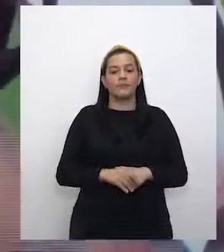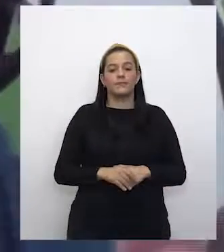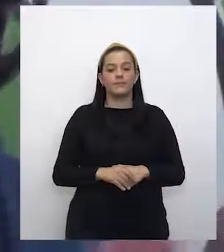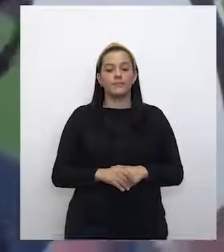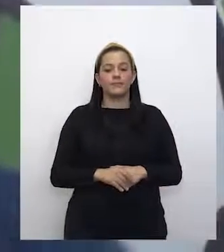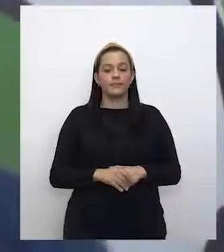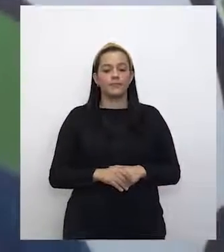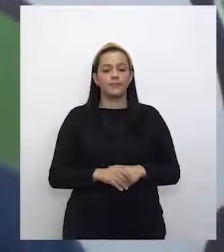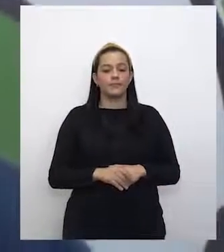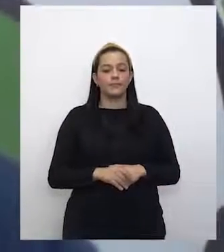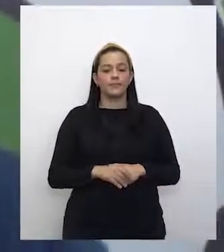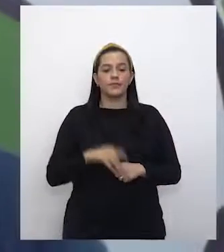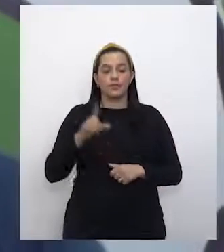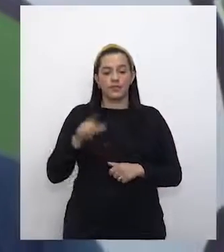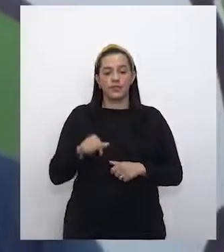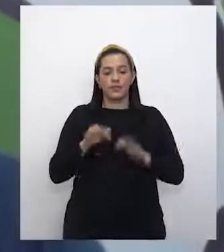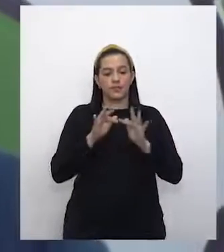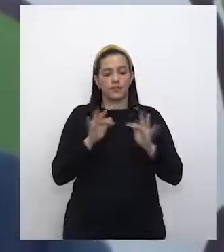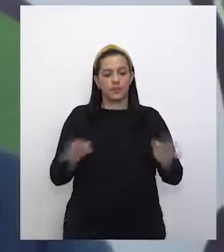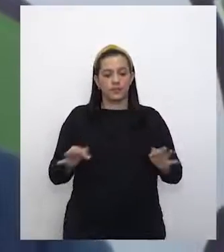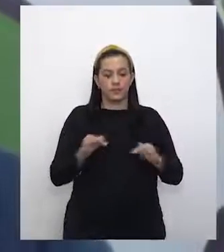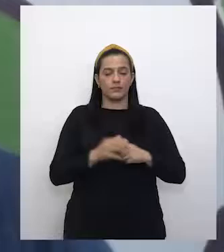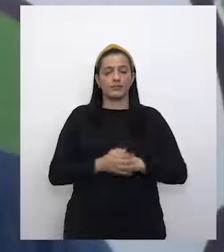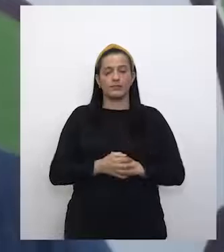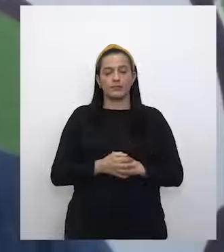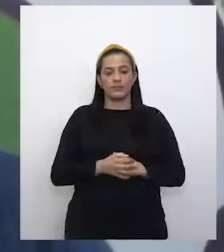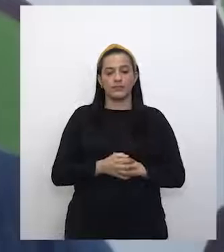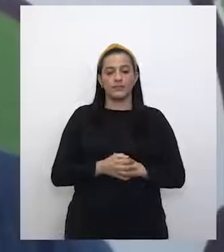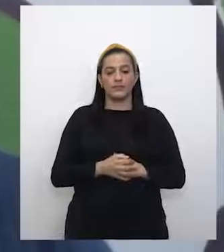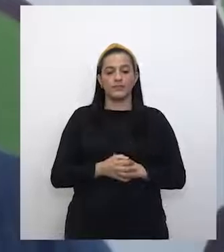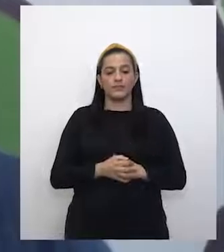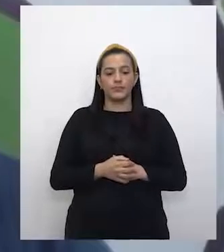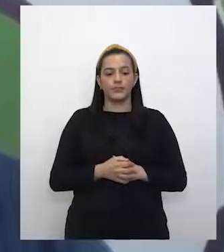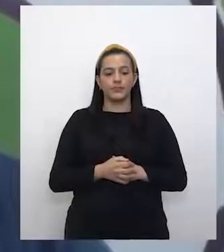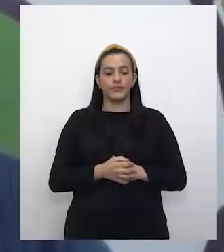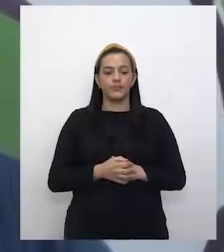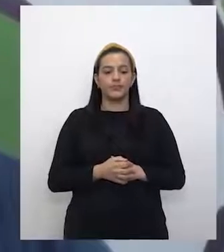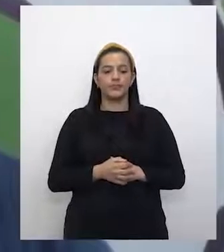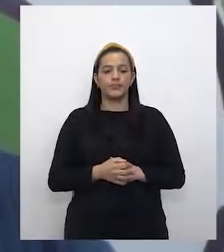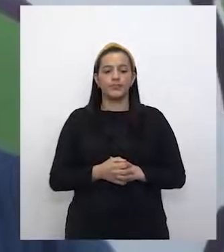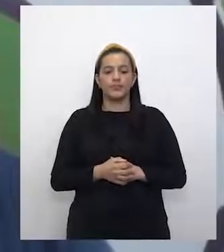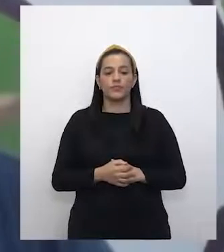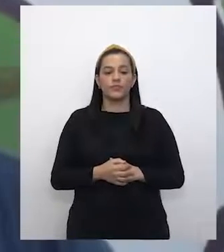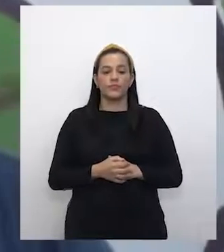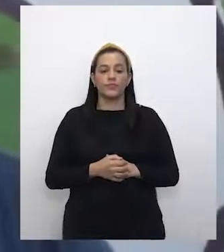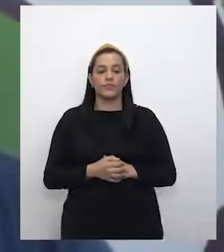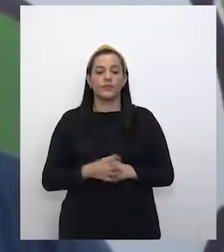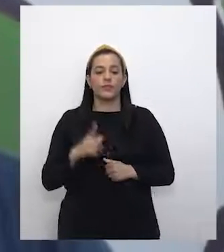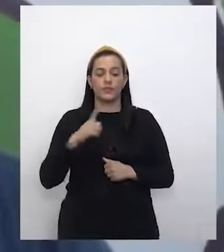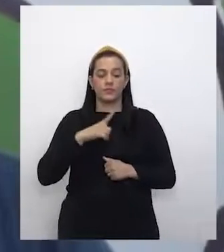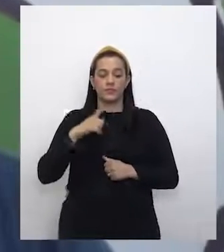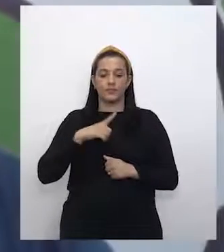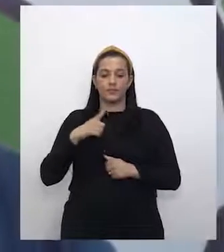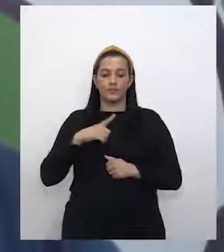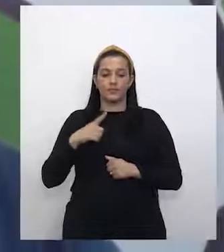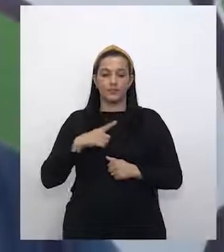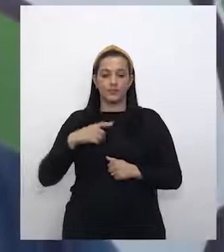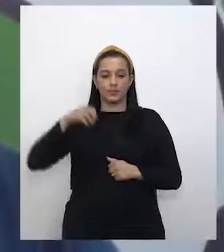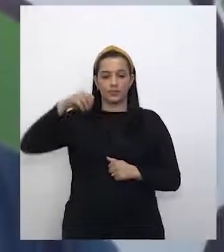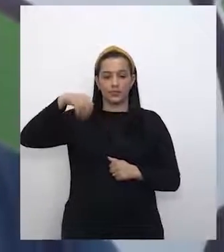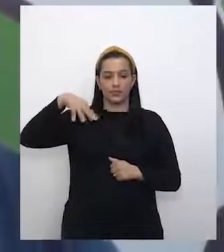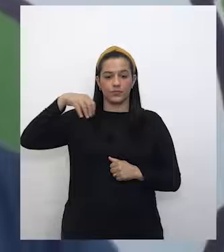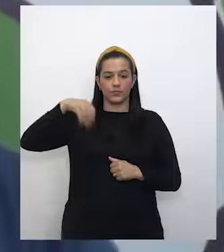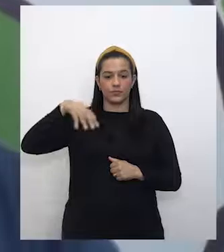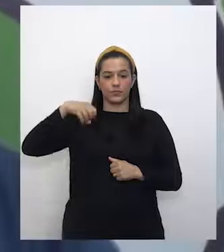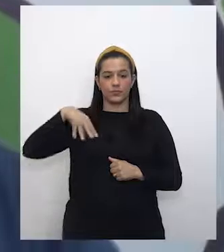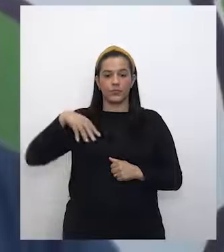em si é muito simples a ligação, né, dos LEDs. Nós pegamos o LED, é um